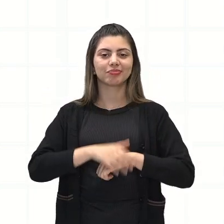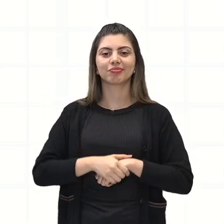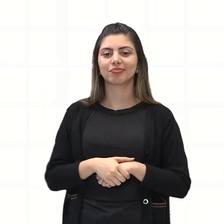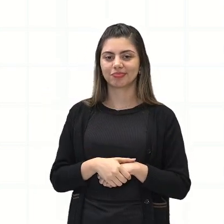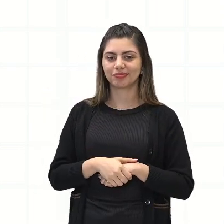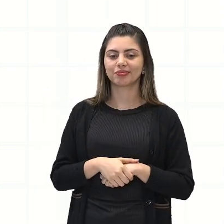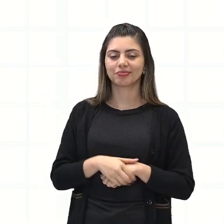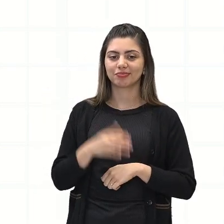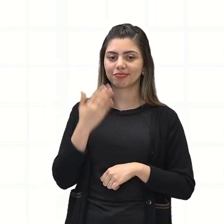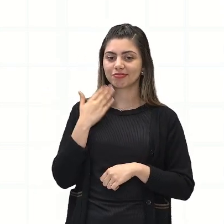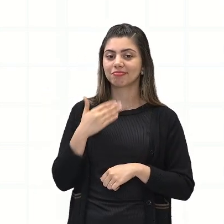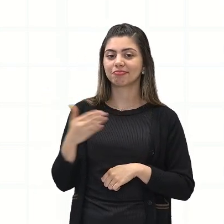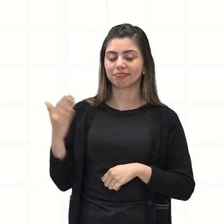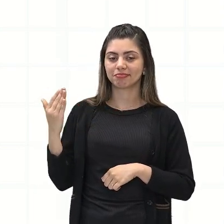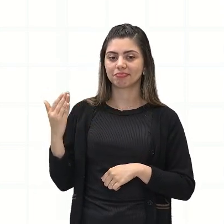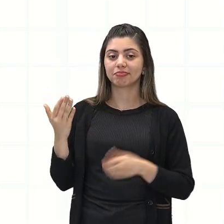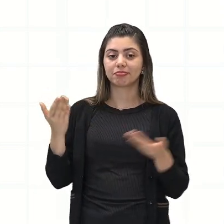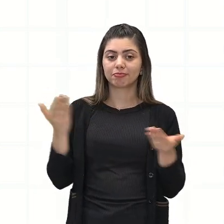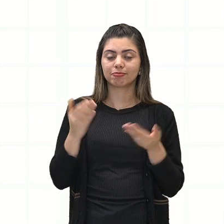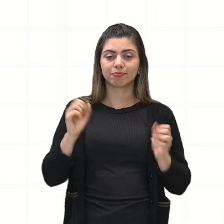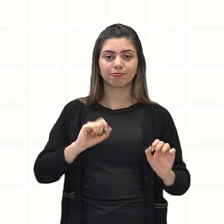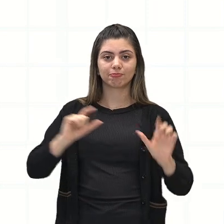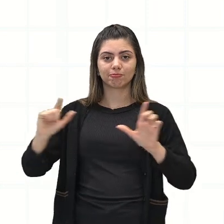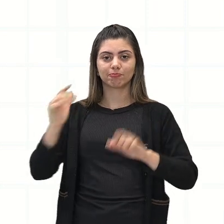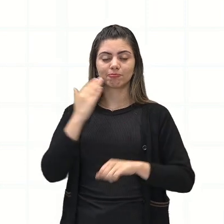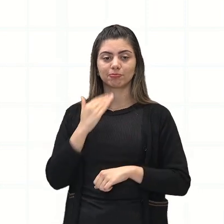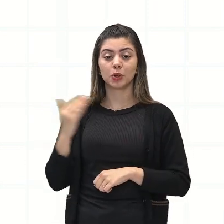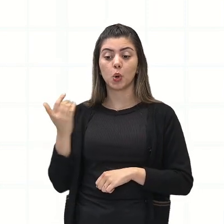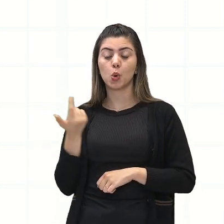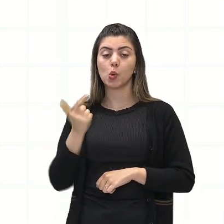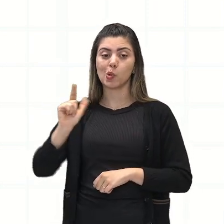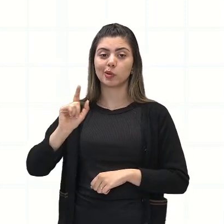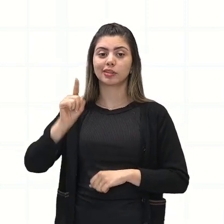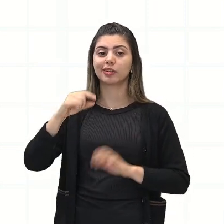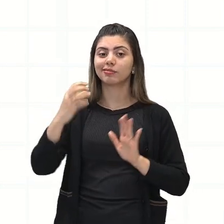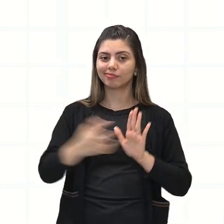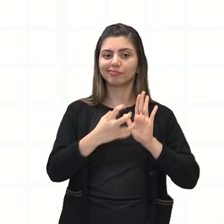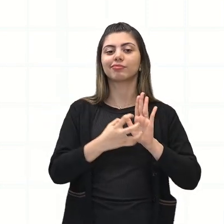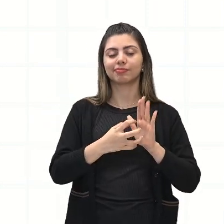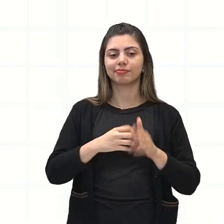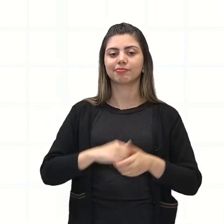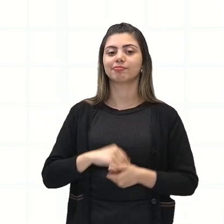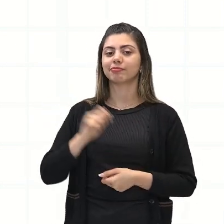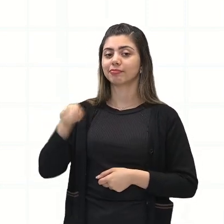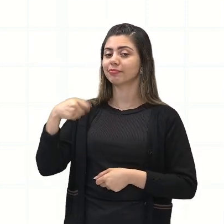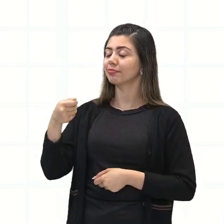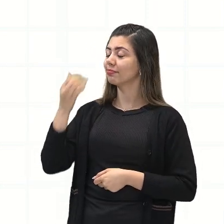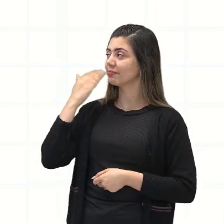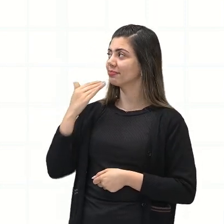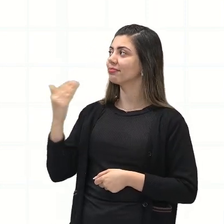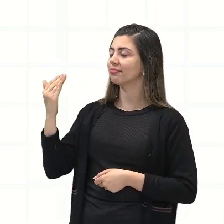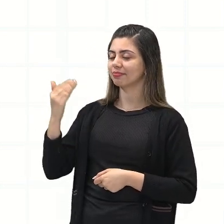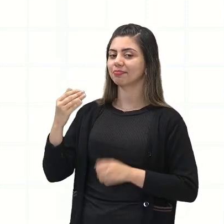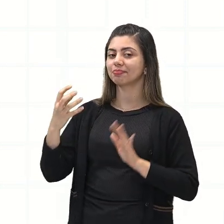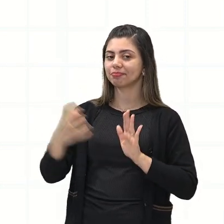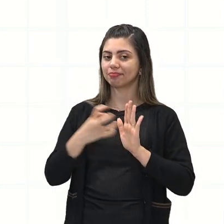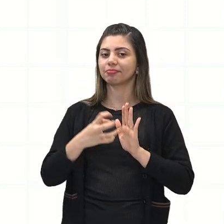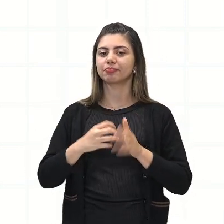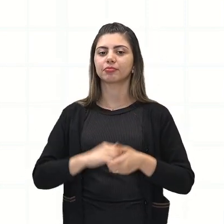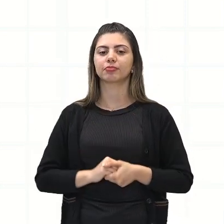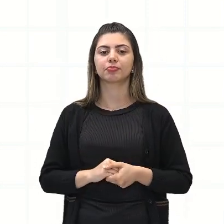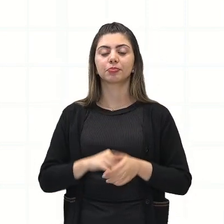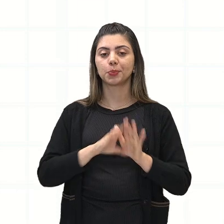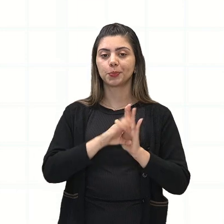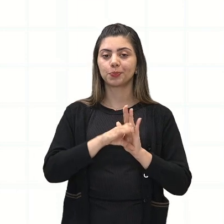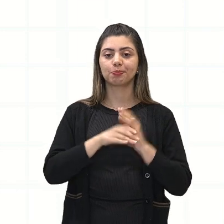chamado ironia. Vamos à próxima. Hipérbole. A hipérbole. Vamos ver o conceito.